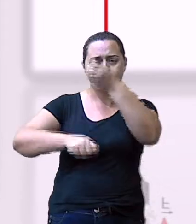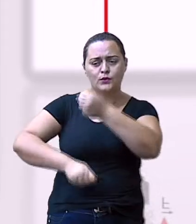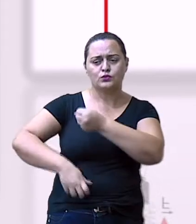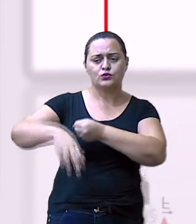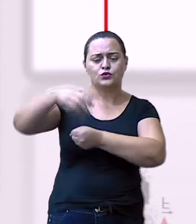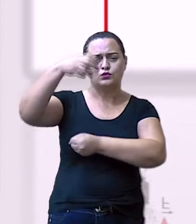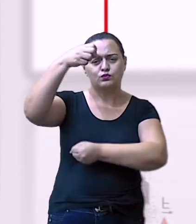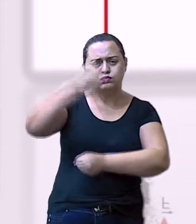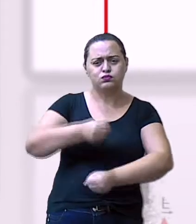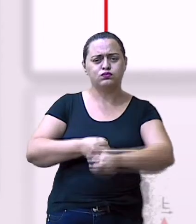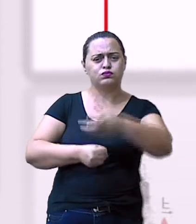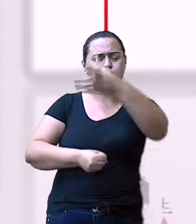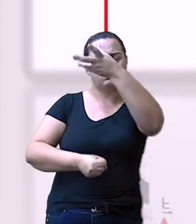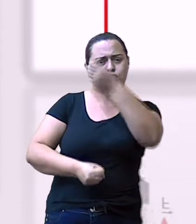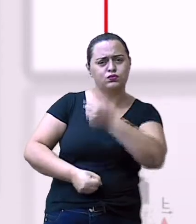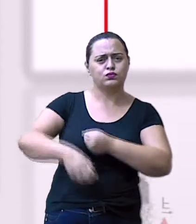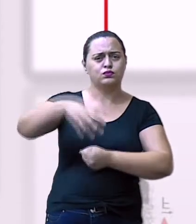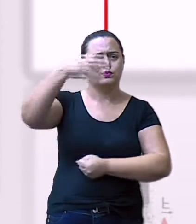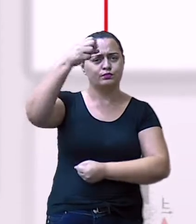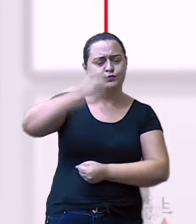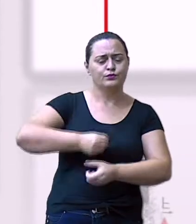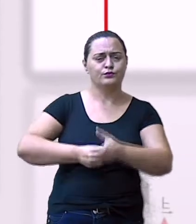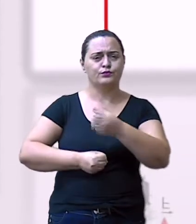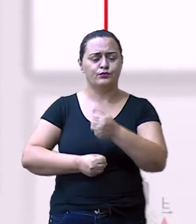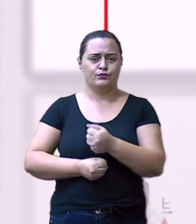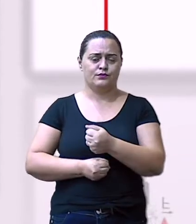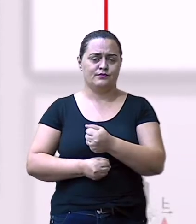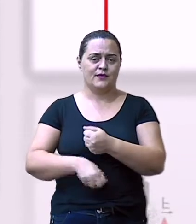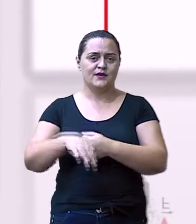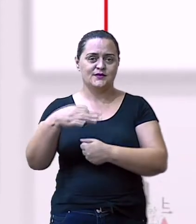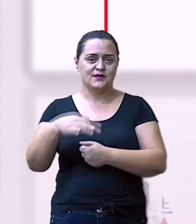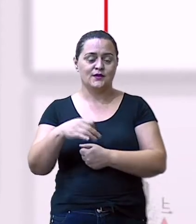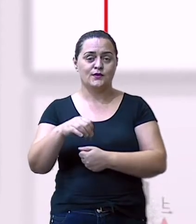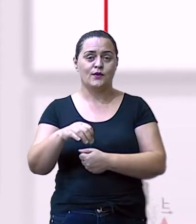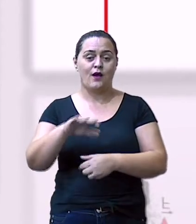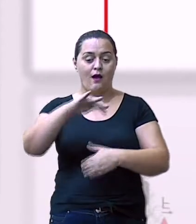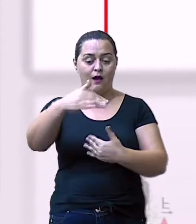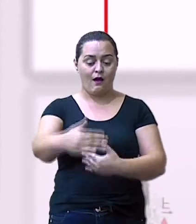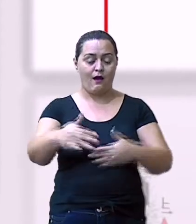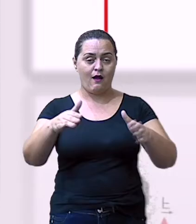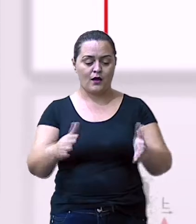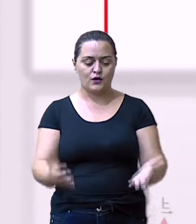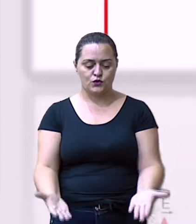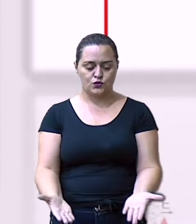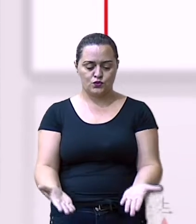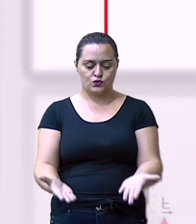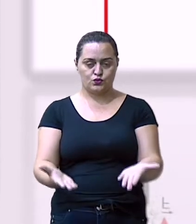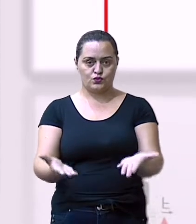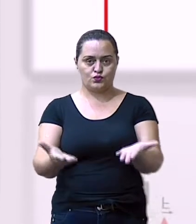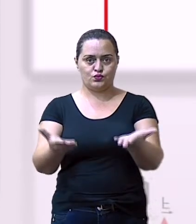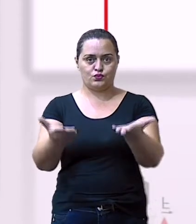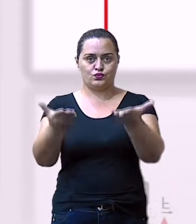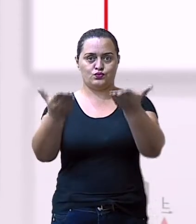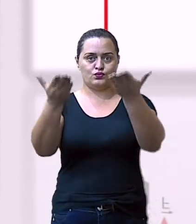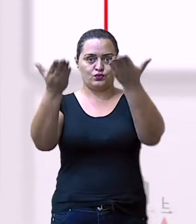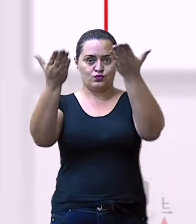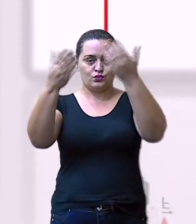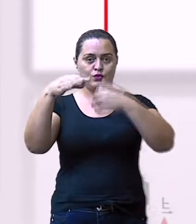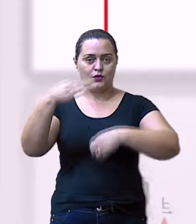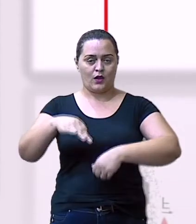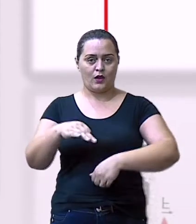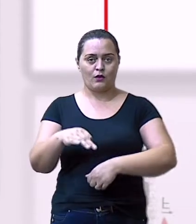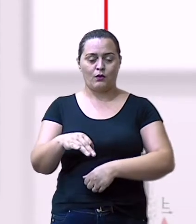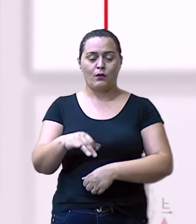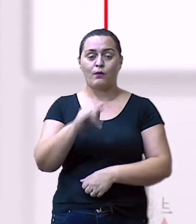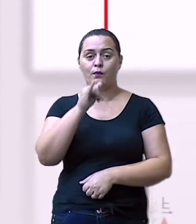entra em um rodízio, trazendo esta caixa para cima, como mostra a nossa figura aqui, ó, não